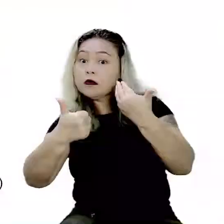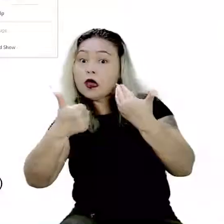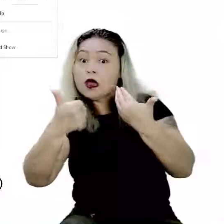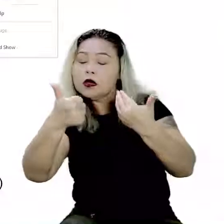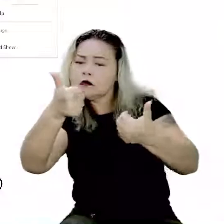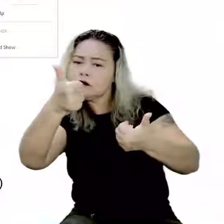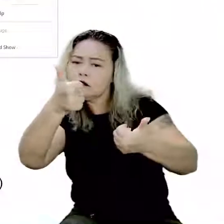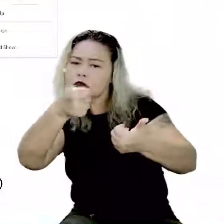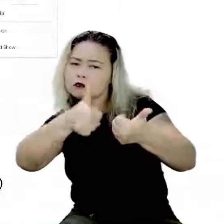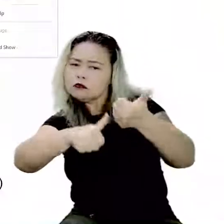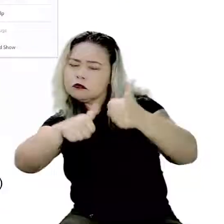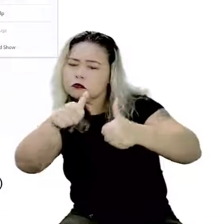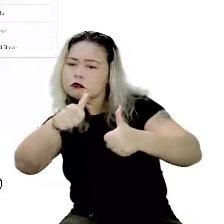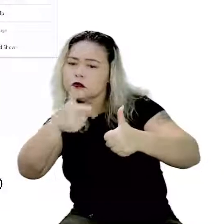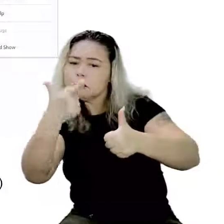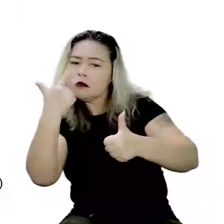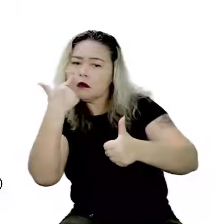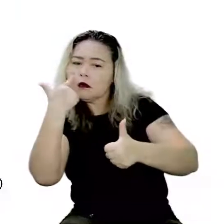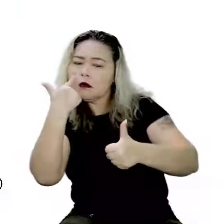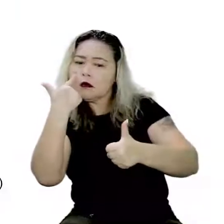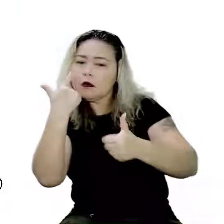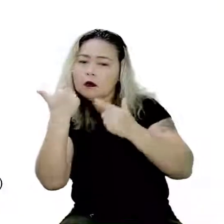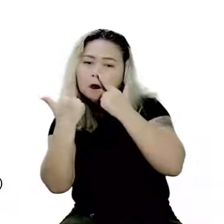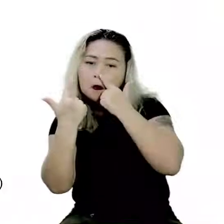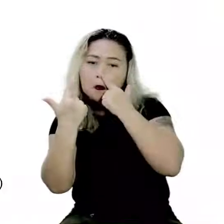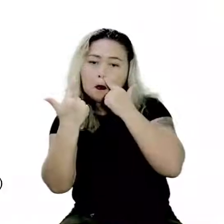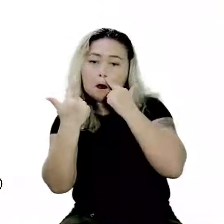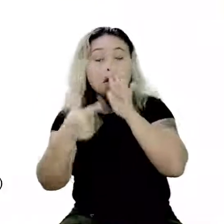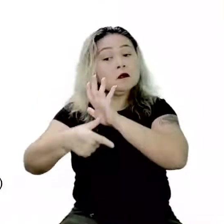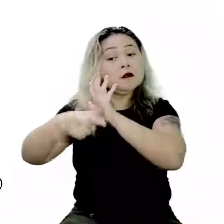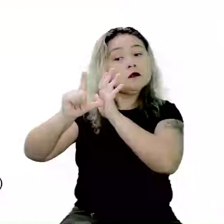de diagnóstico,